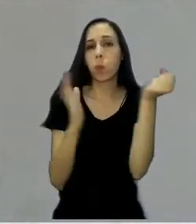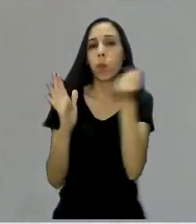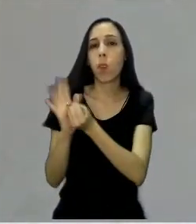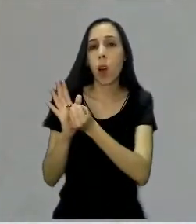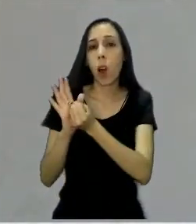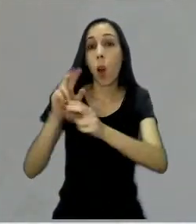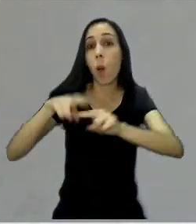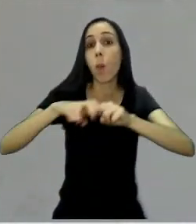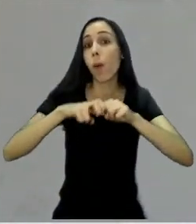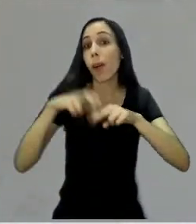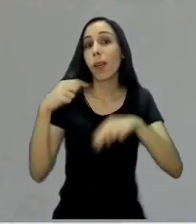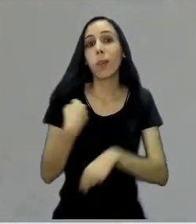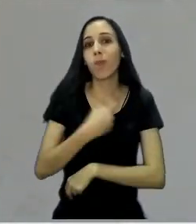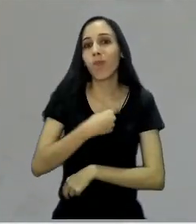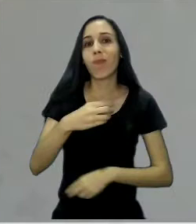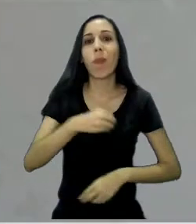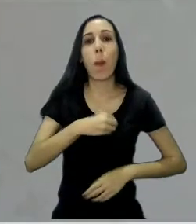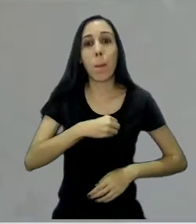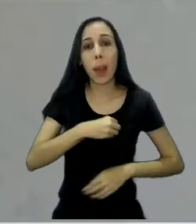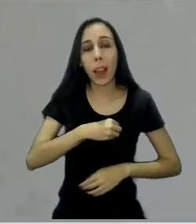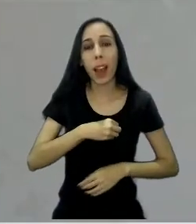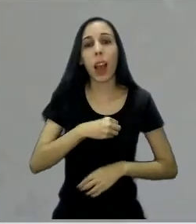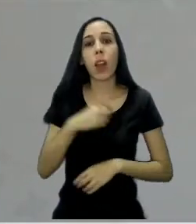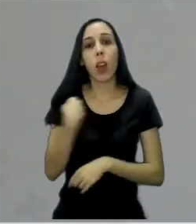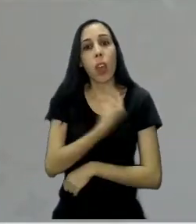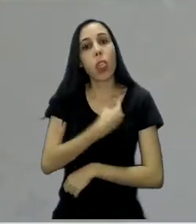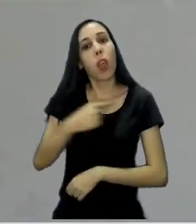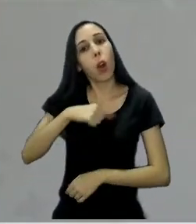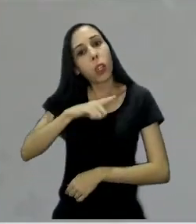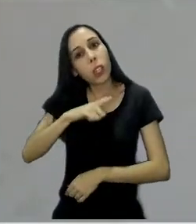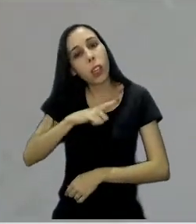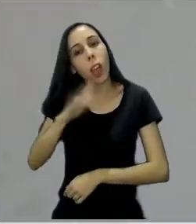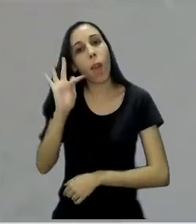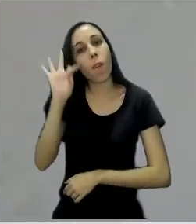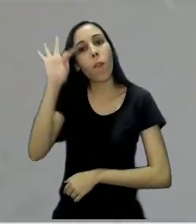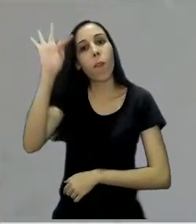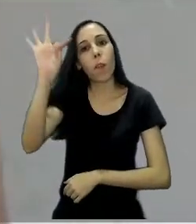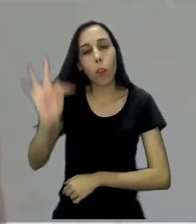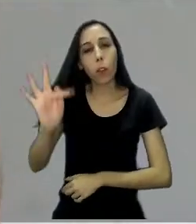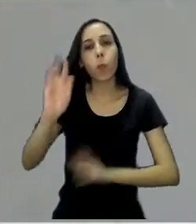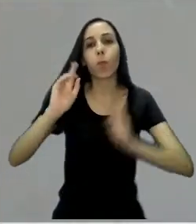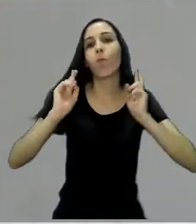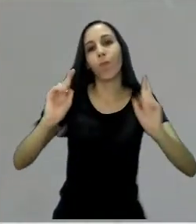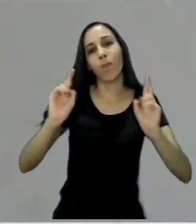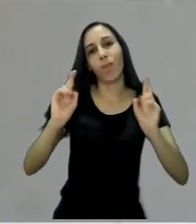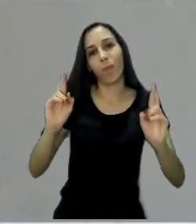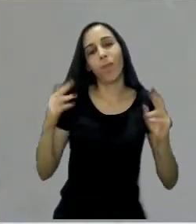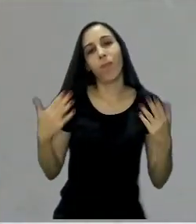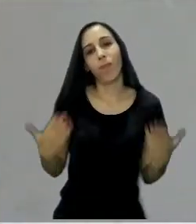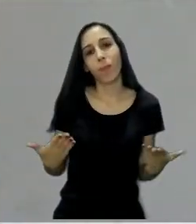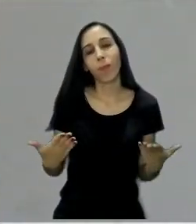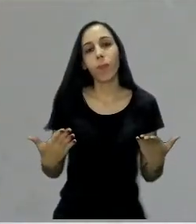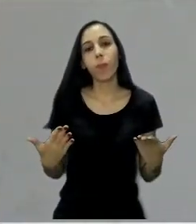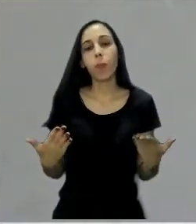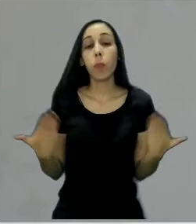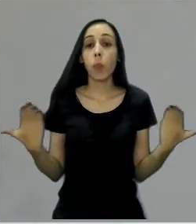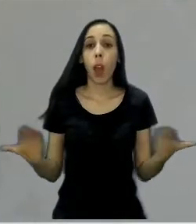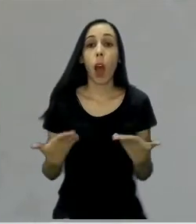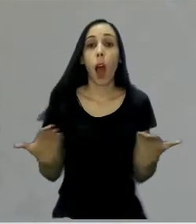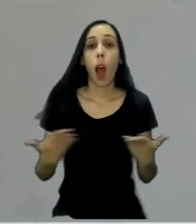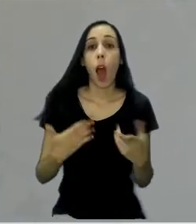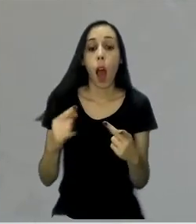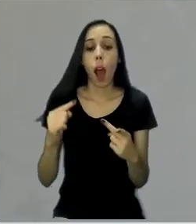pagou o preço pela nossa salvação e nós temos um futuro, nós temos uma